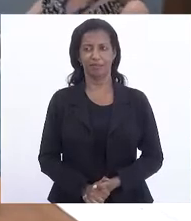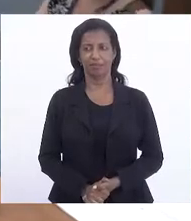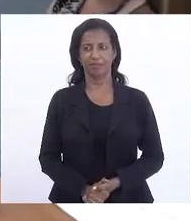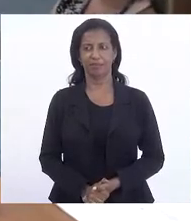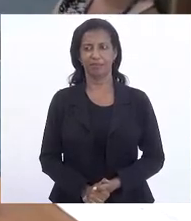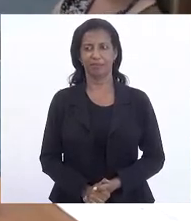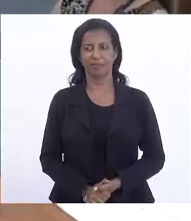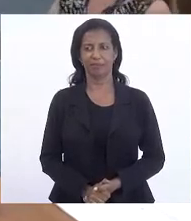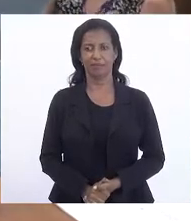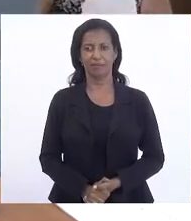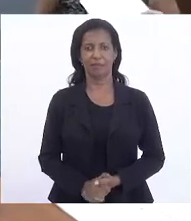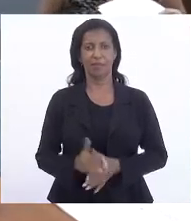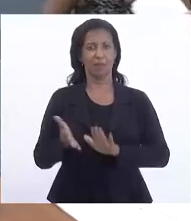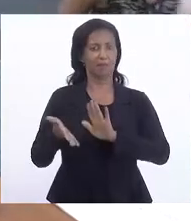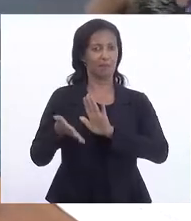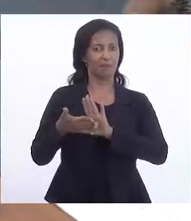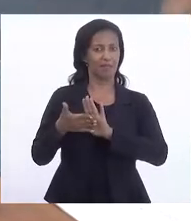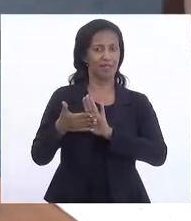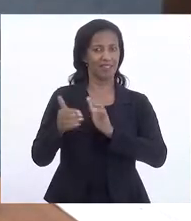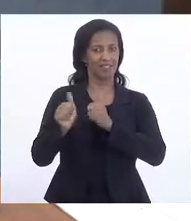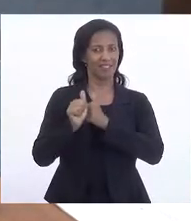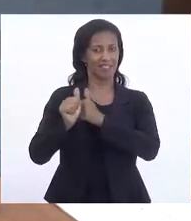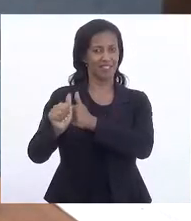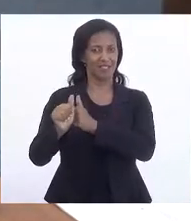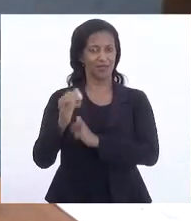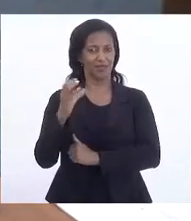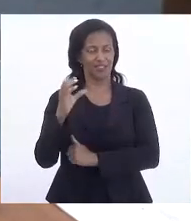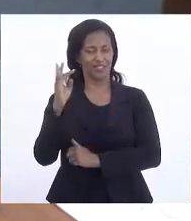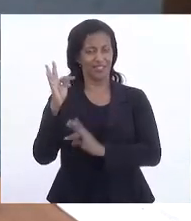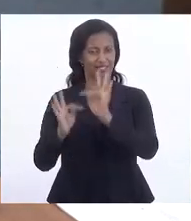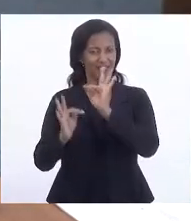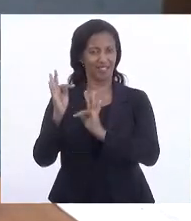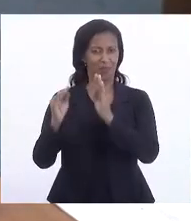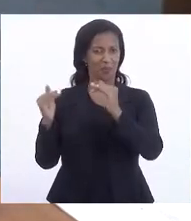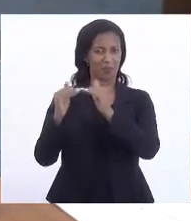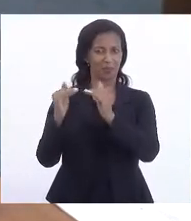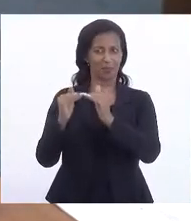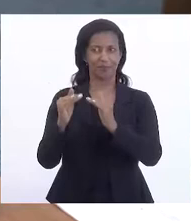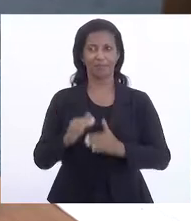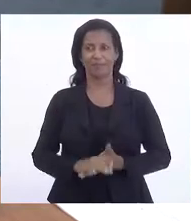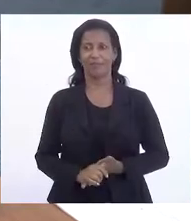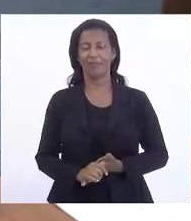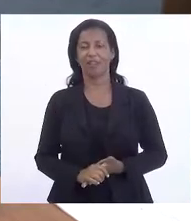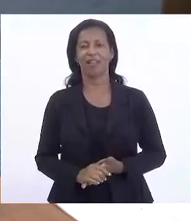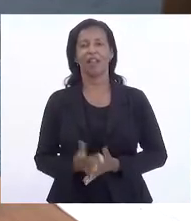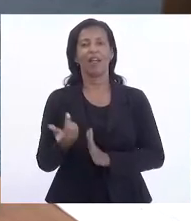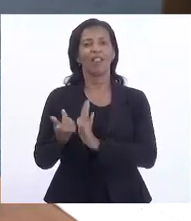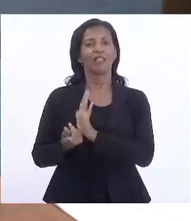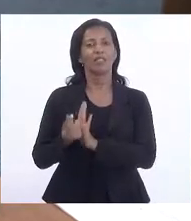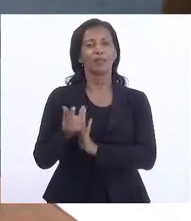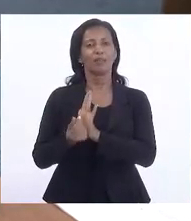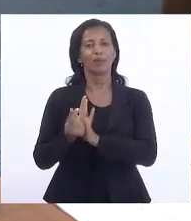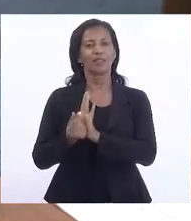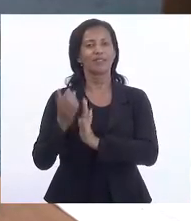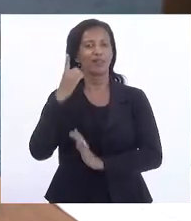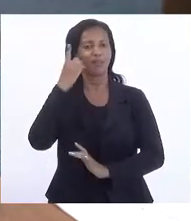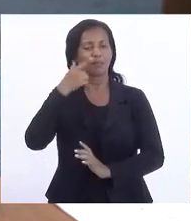Sigo parecendo a deputada Dani Monteiro, na Comissão de Ciência e Tecnologia. Pela Comissão de Tributação, deputado Luiz Paulo.